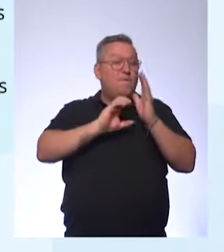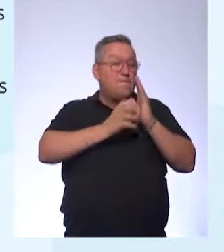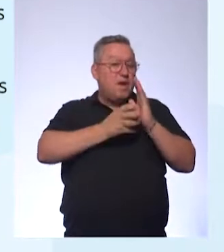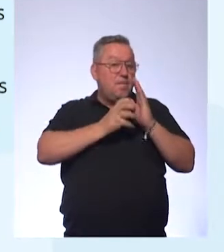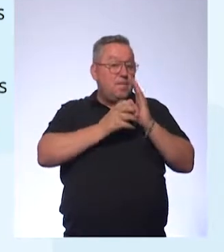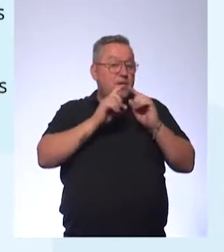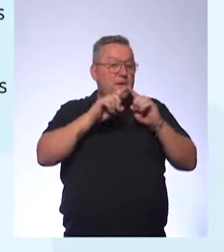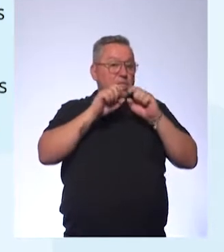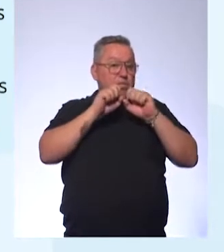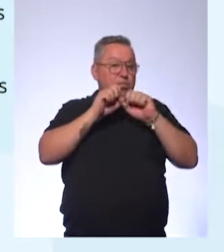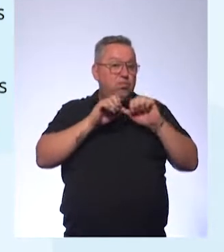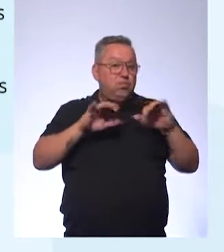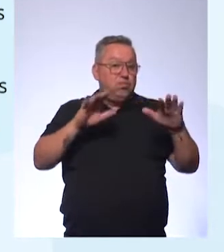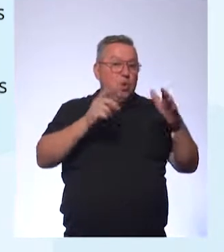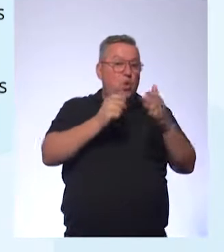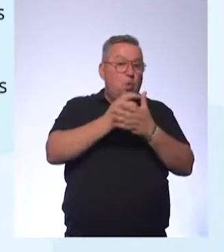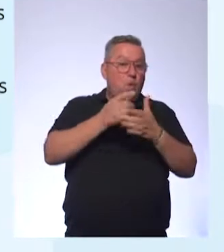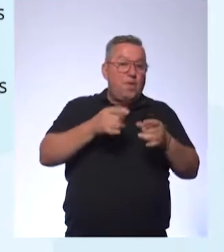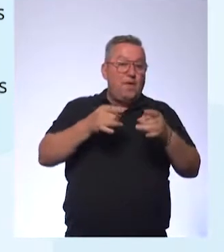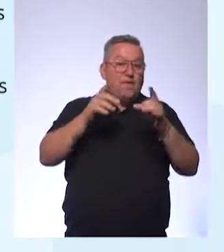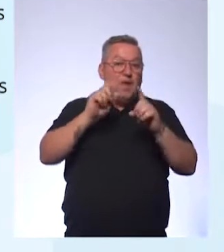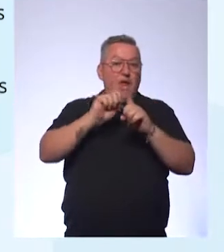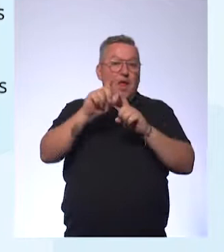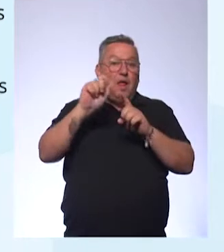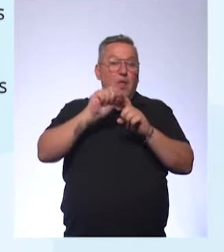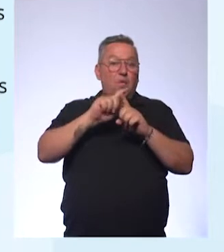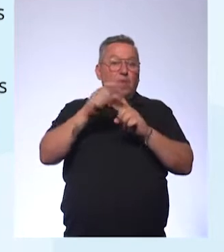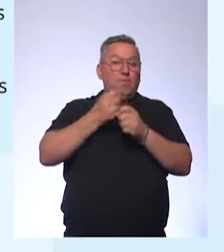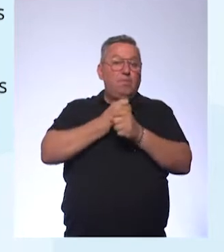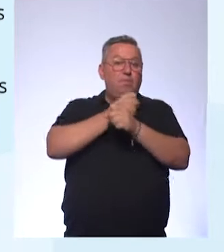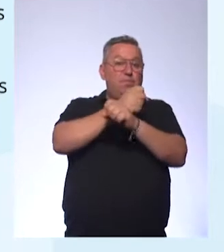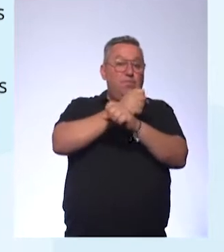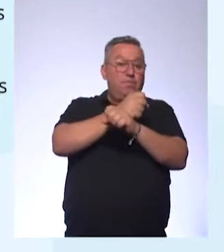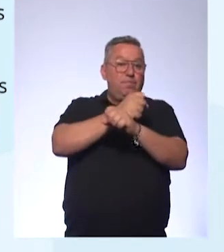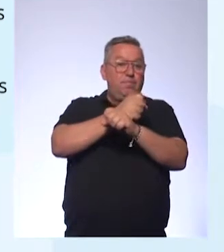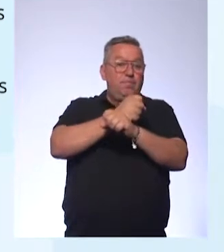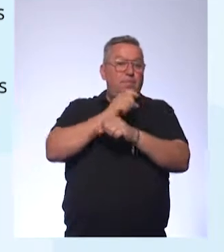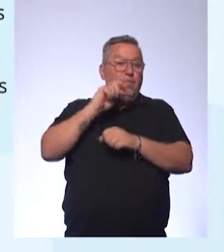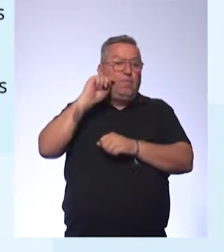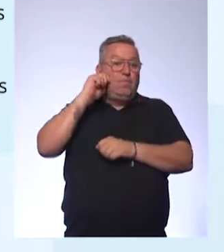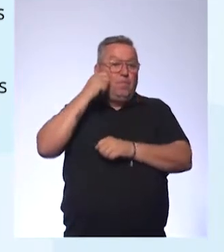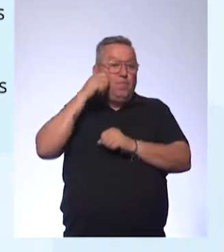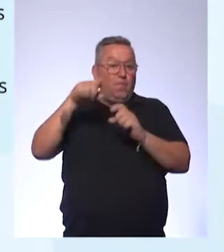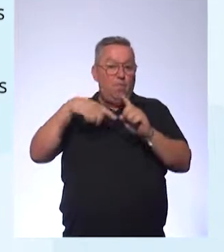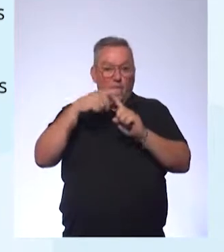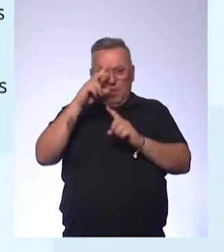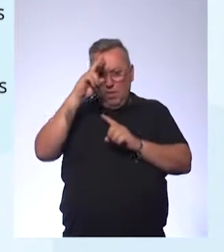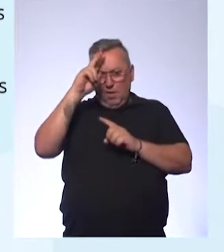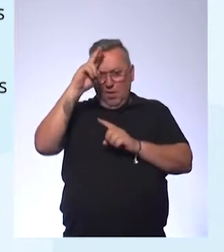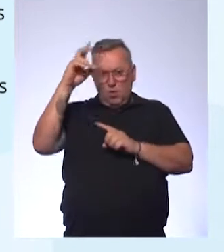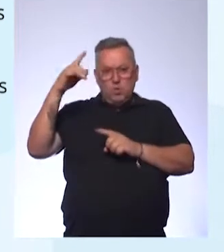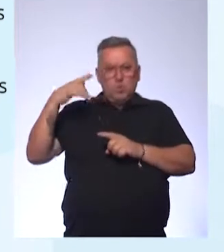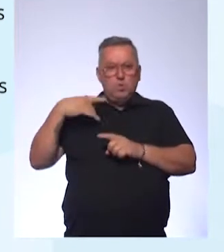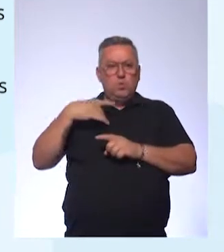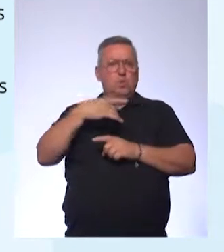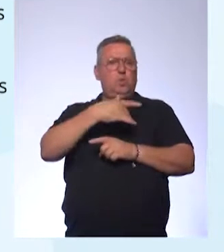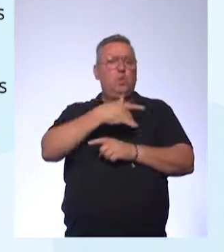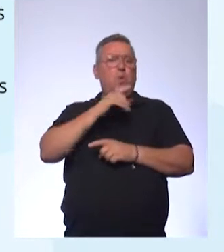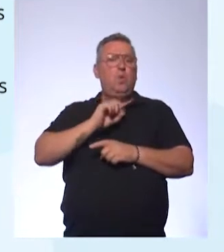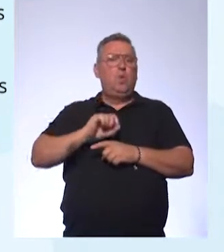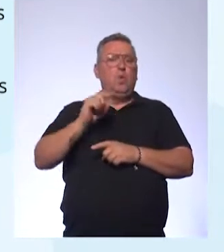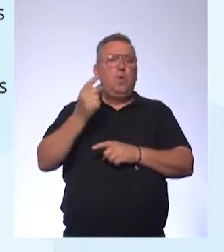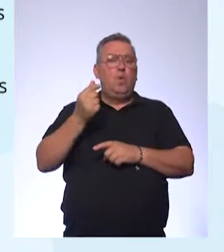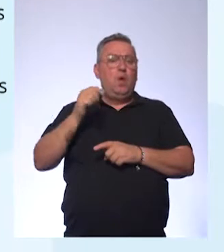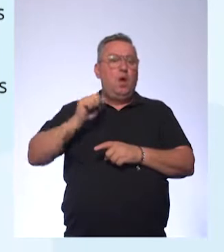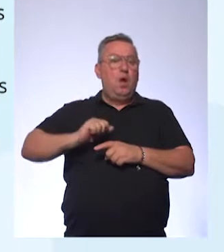para propagandas de compra, venda e aluguel de escravizados. Os negros mais fortes e saudáveis possuíam um